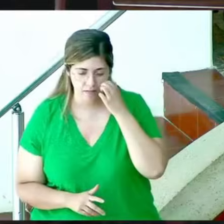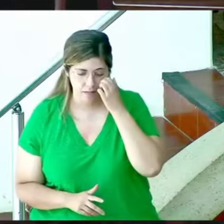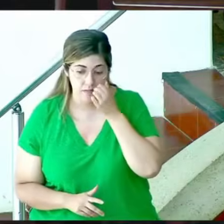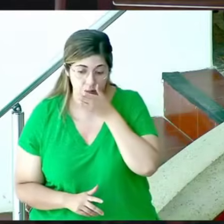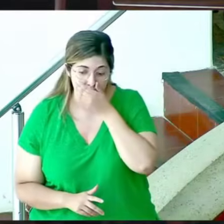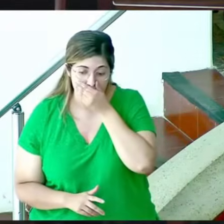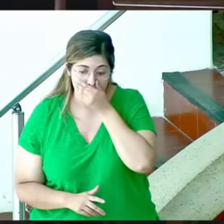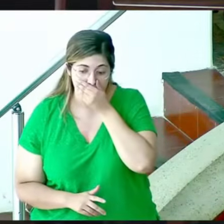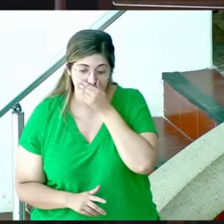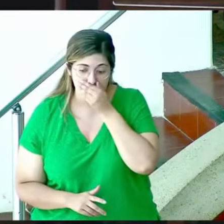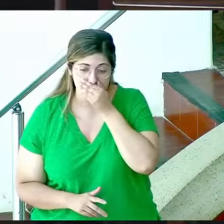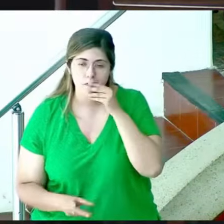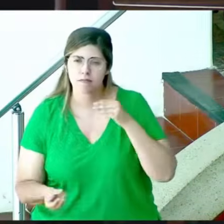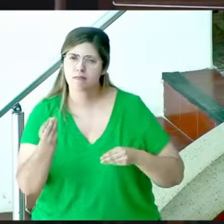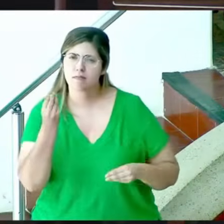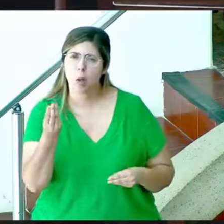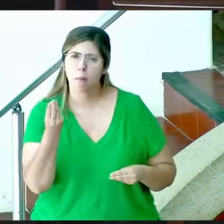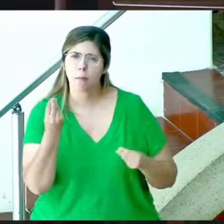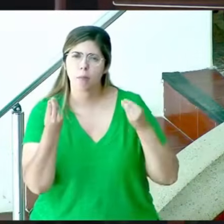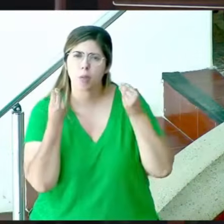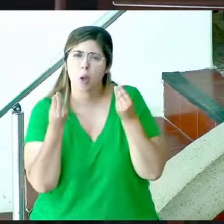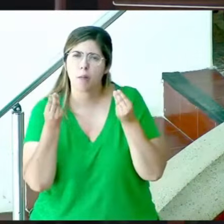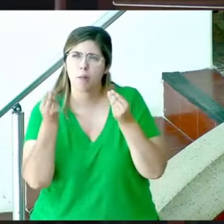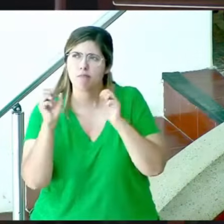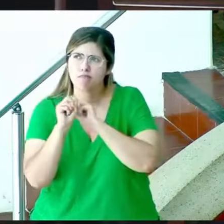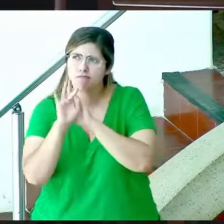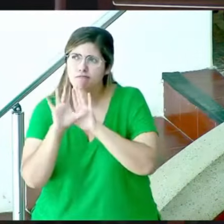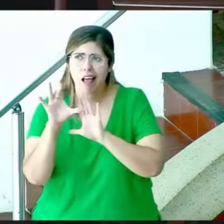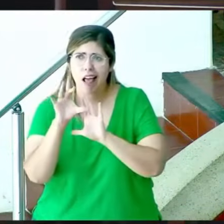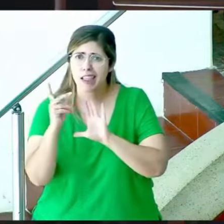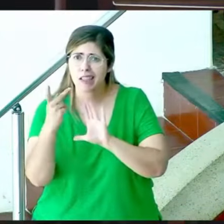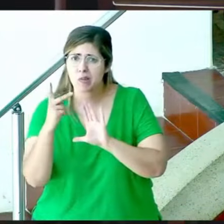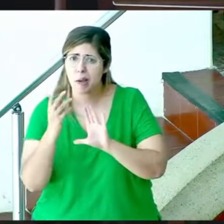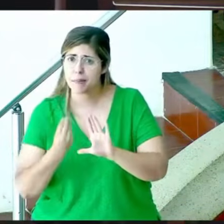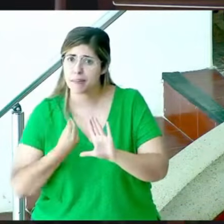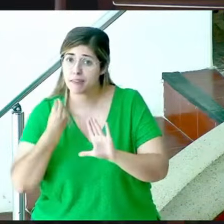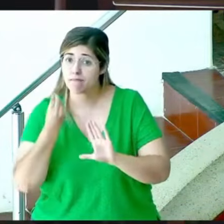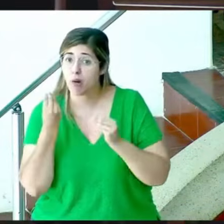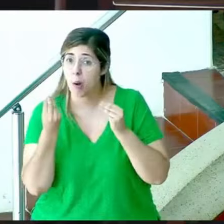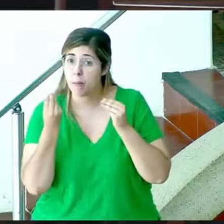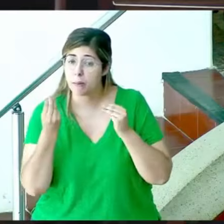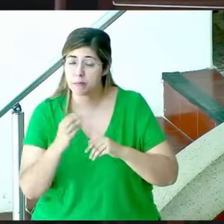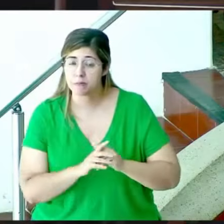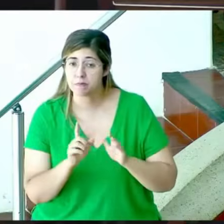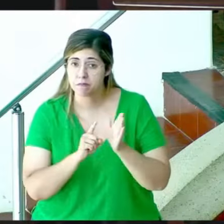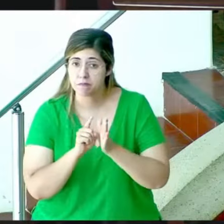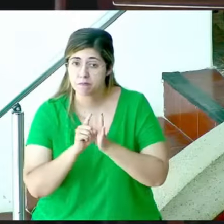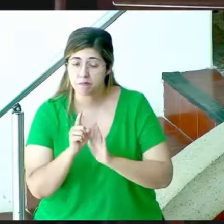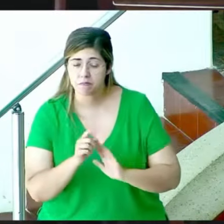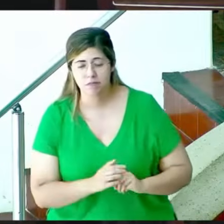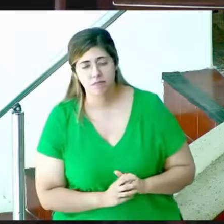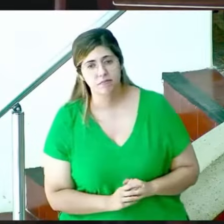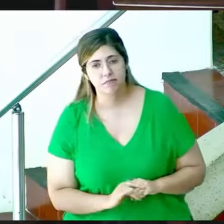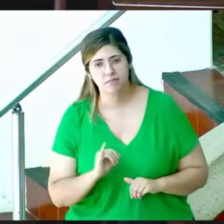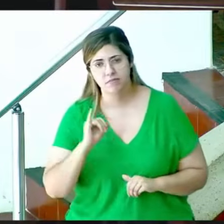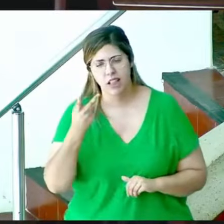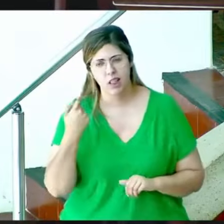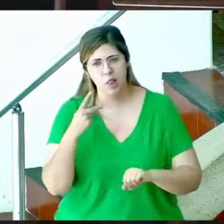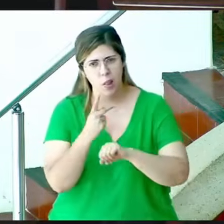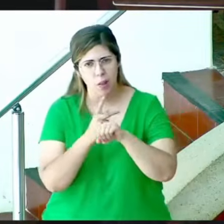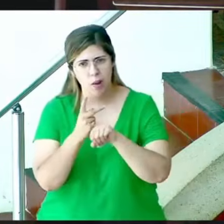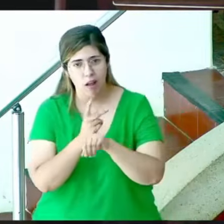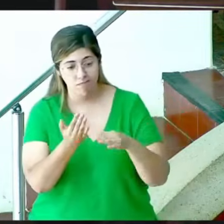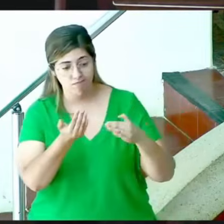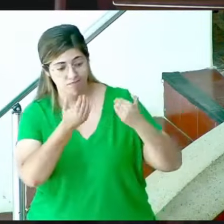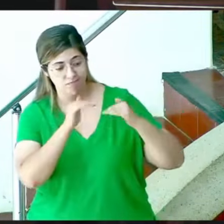Como glorificar a Deus, meus irmãos? Como é que Deus está sendo glorificado na nossa vida? Se eu e você procurarmos a nossa vida, nós